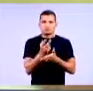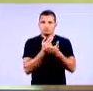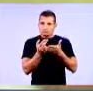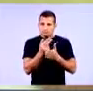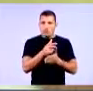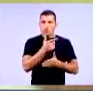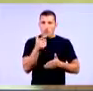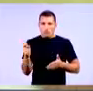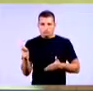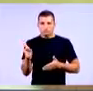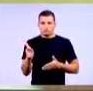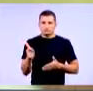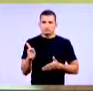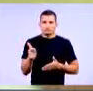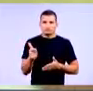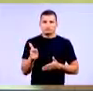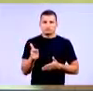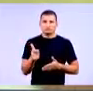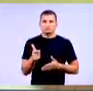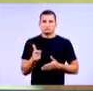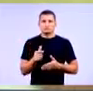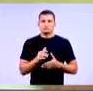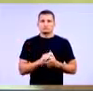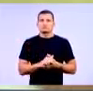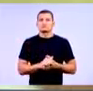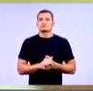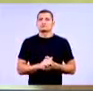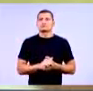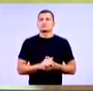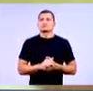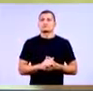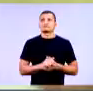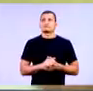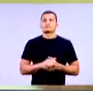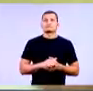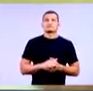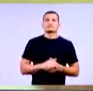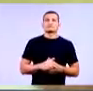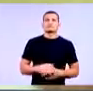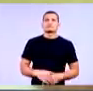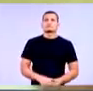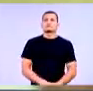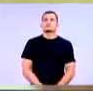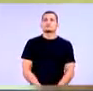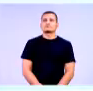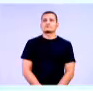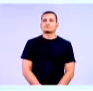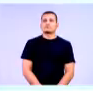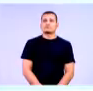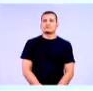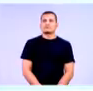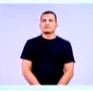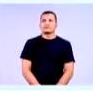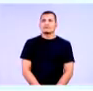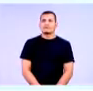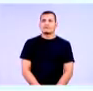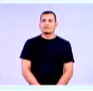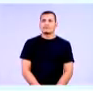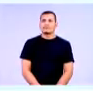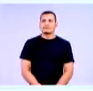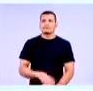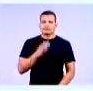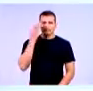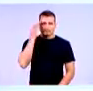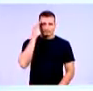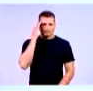outros diagramas, eles serão compostos a partir do nosso caso de uso. Ok, muito bem. Então, pessoal,